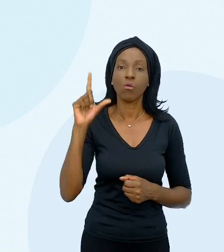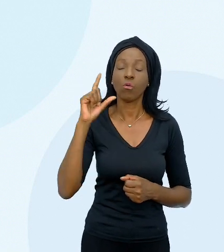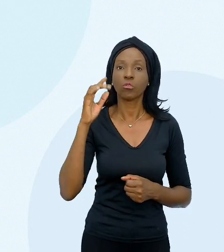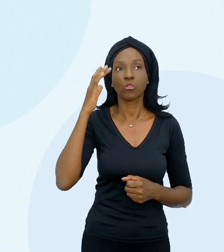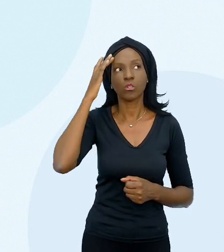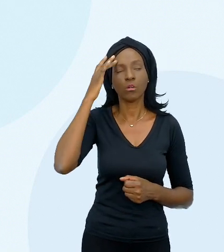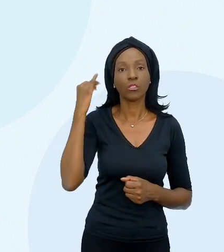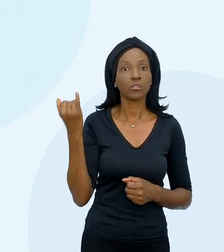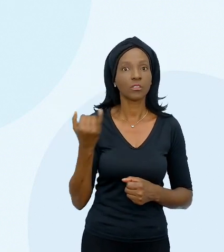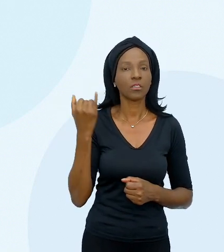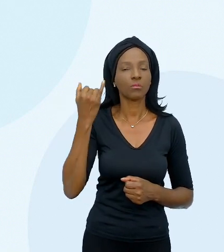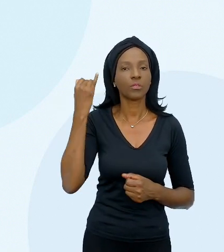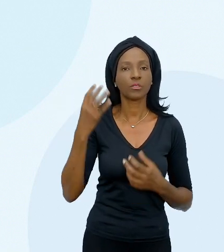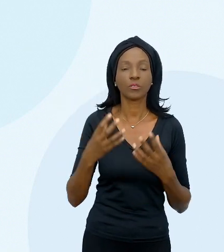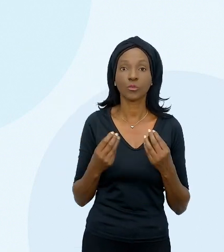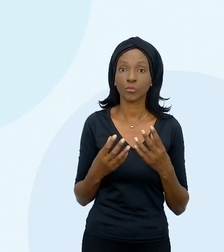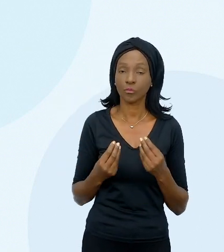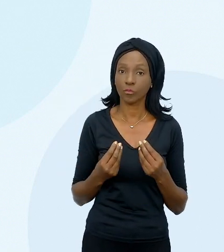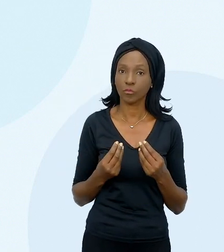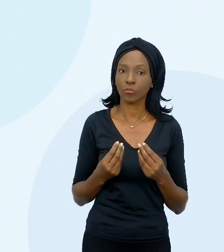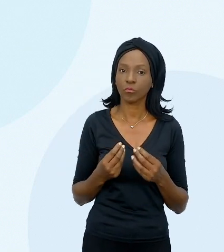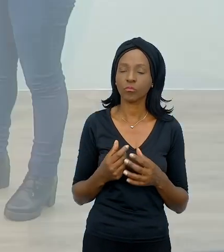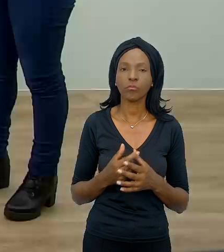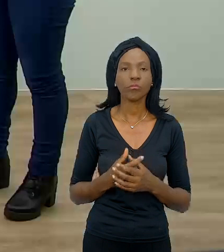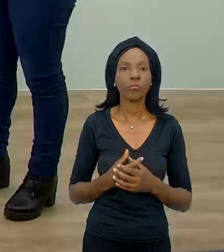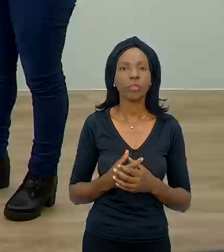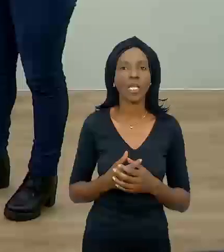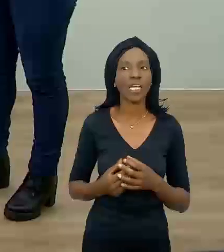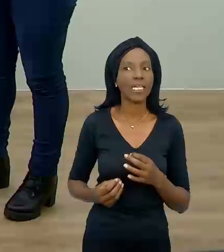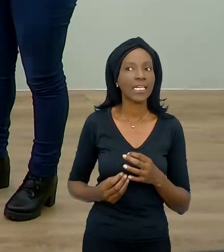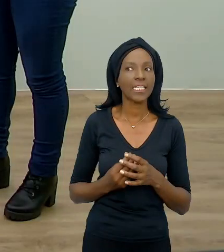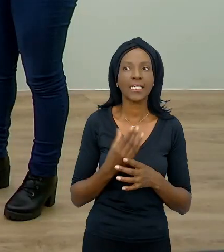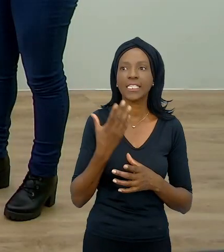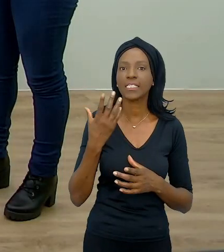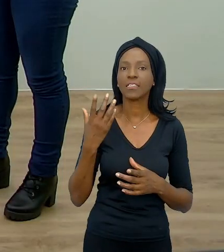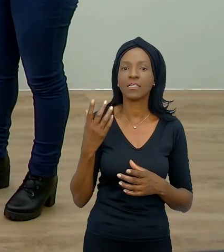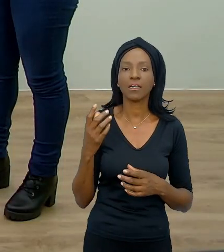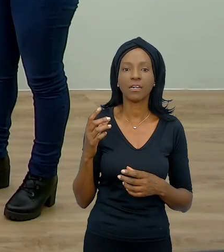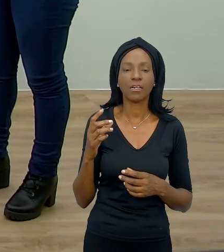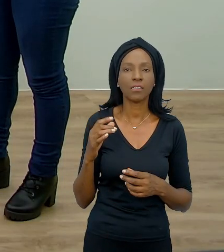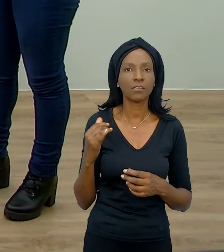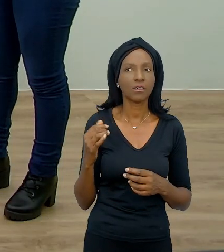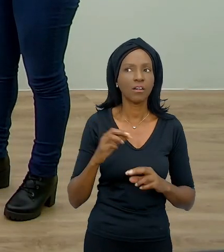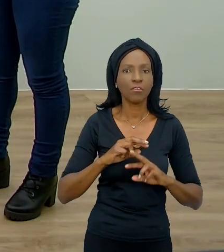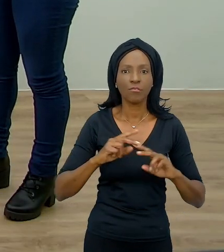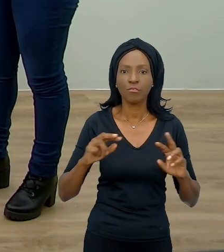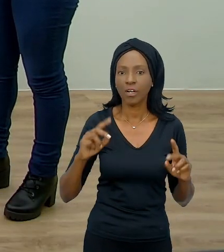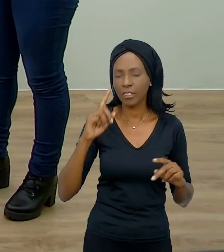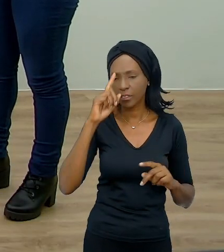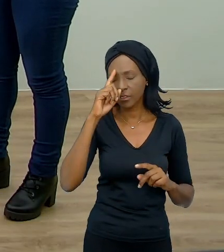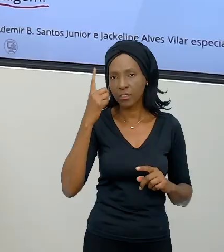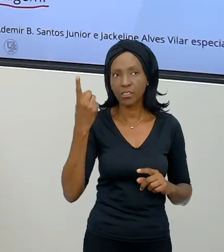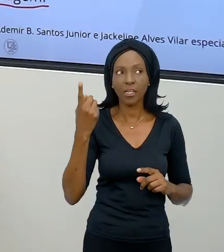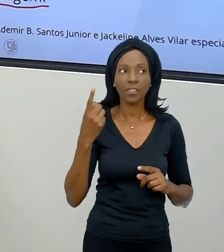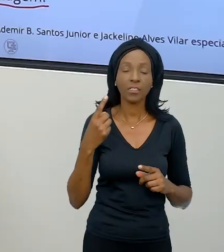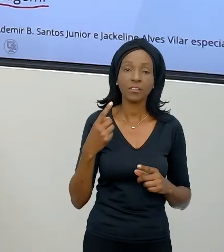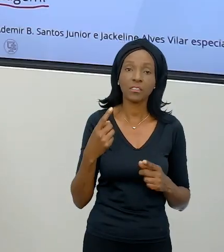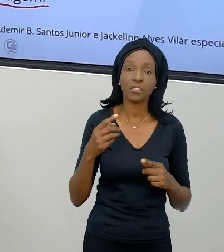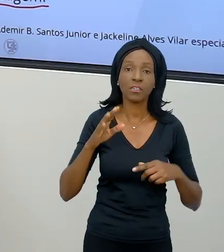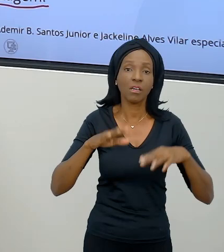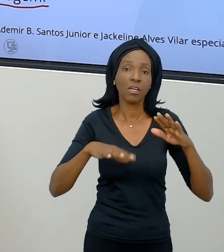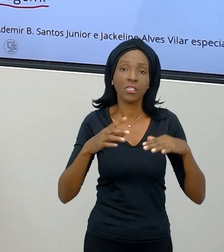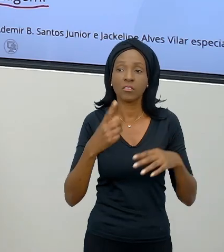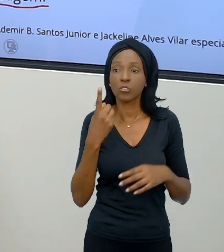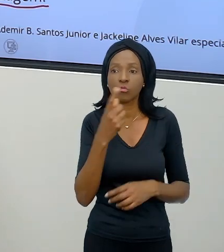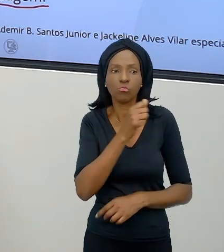é extremamente fundamental, vai se criando significações que, para às vezes, um estudante